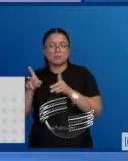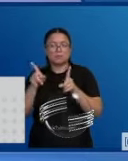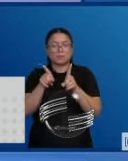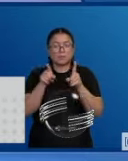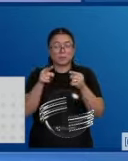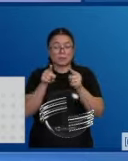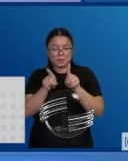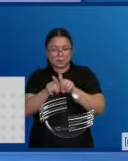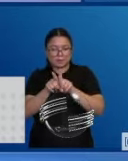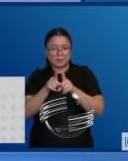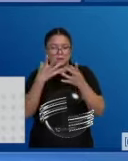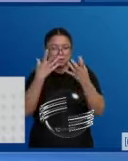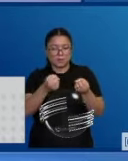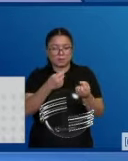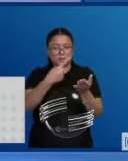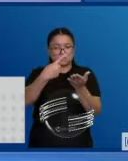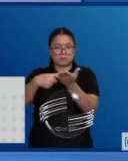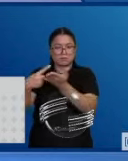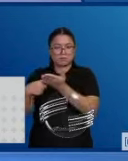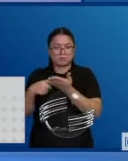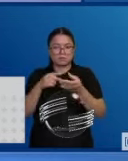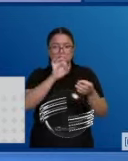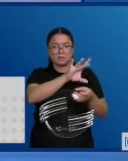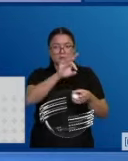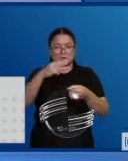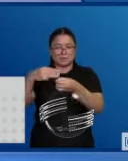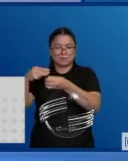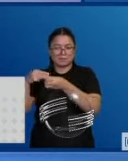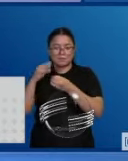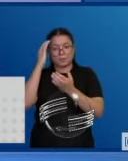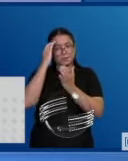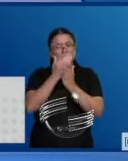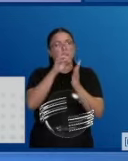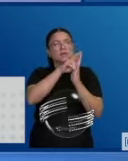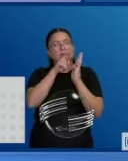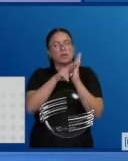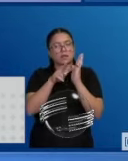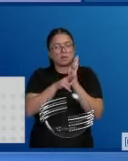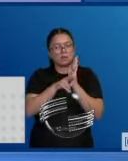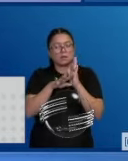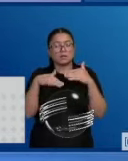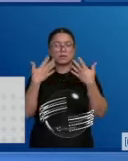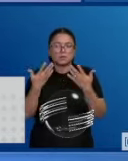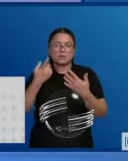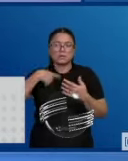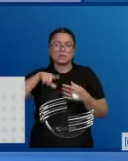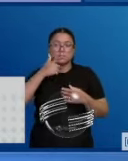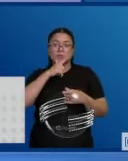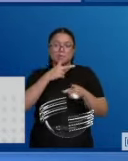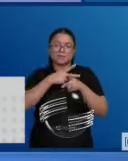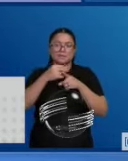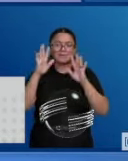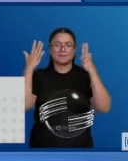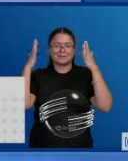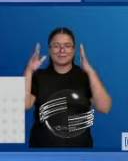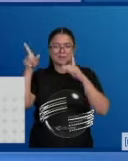seguindo a legislação do marco legal do saneamento. Então, considero uma grande vitória para o povo do Estado do Piauí,